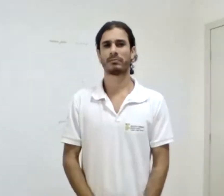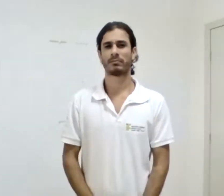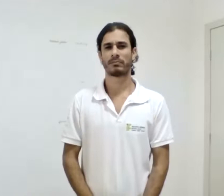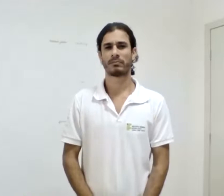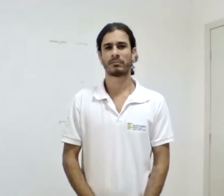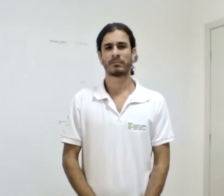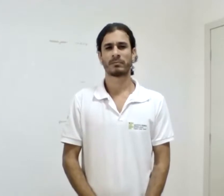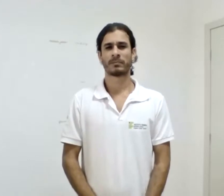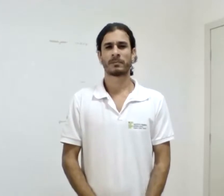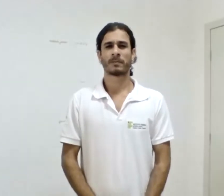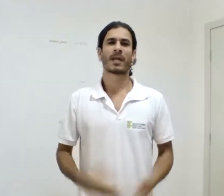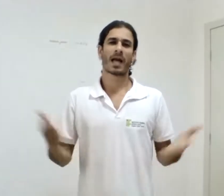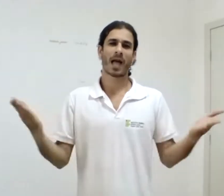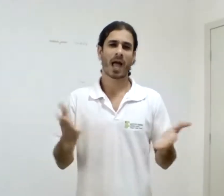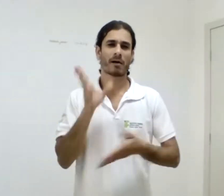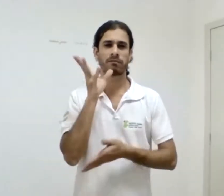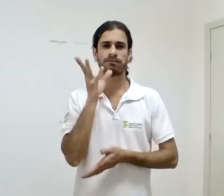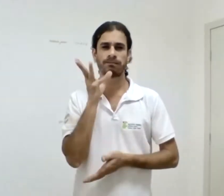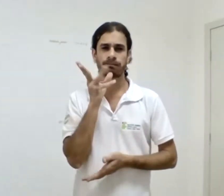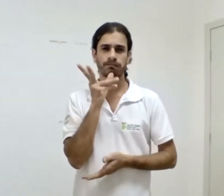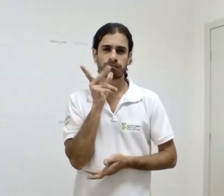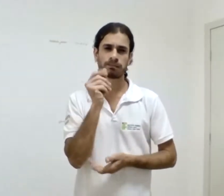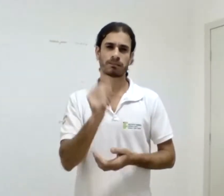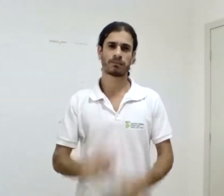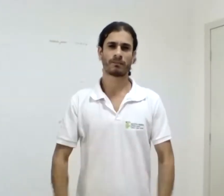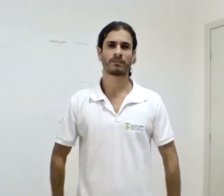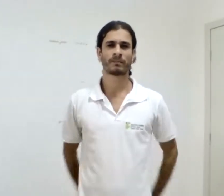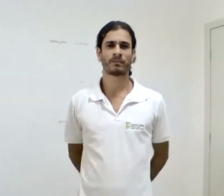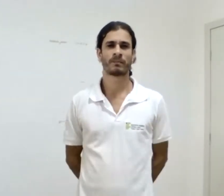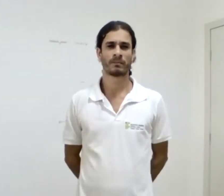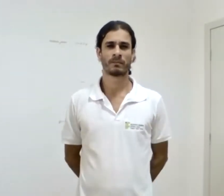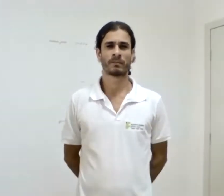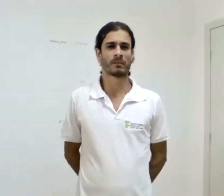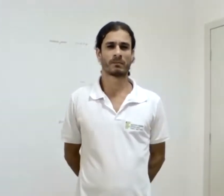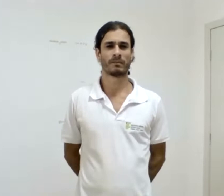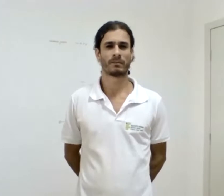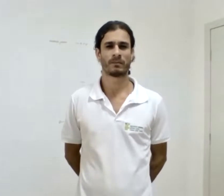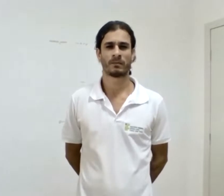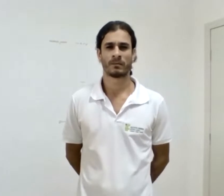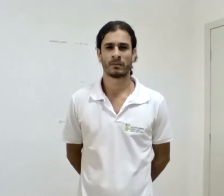ele demora alguns segundos, né, para voltar, né, a